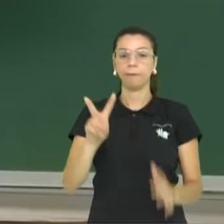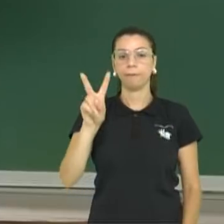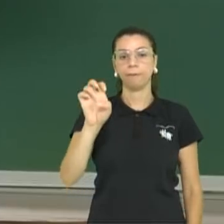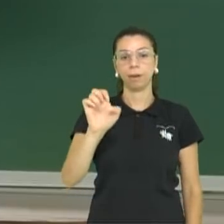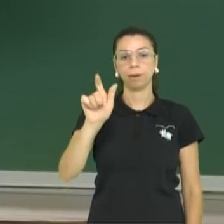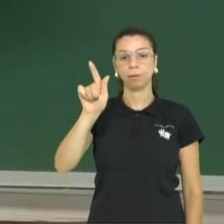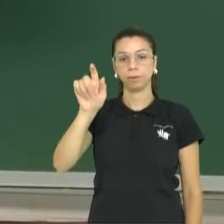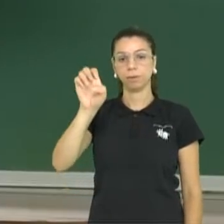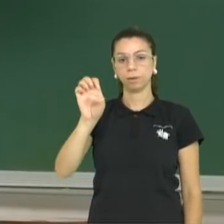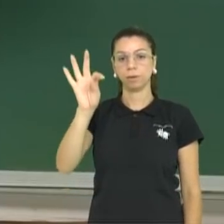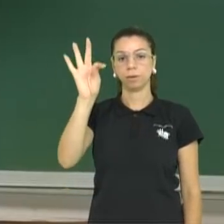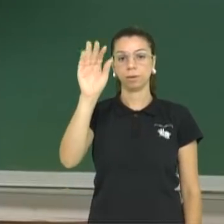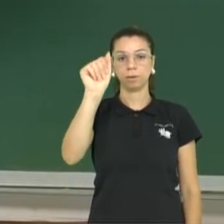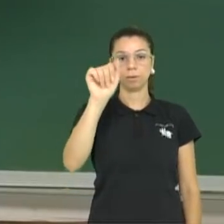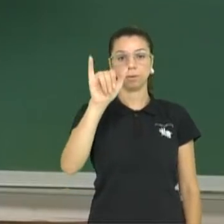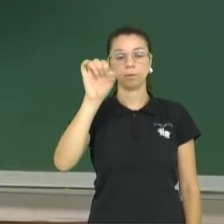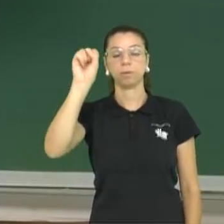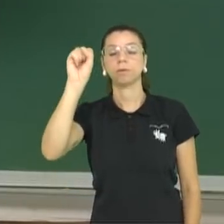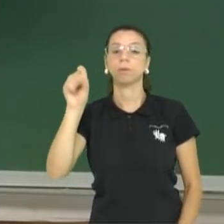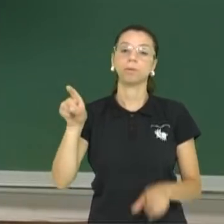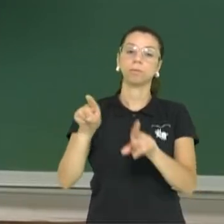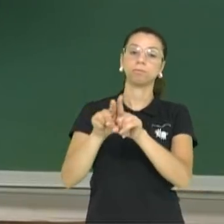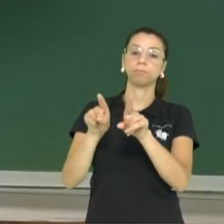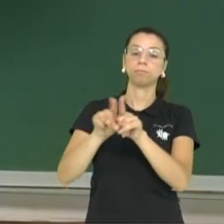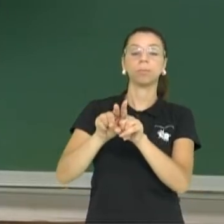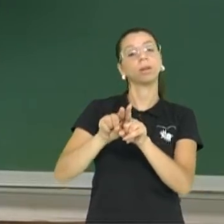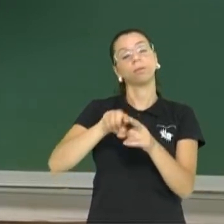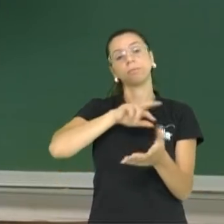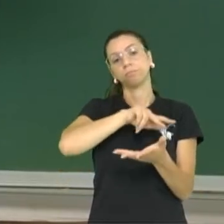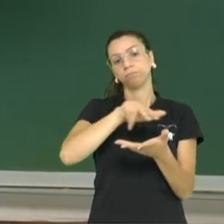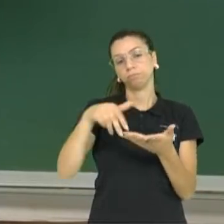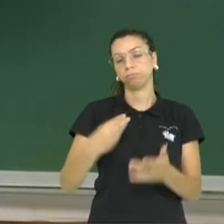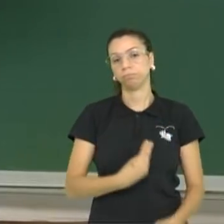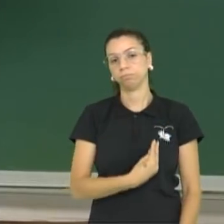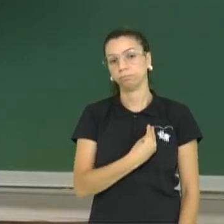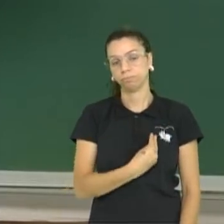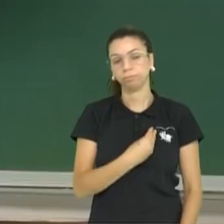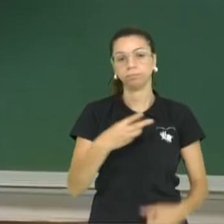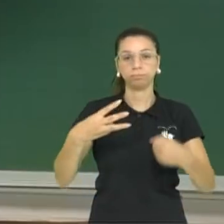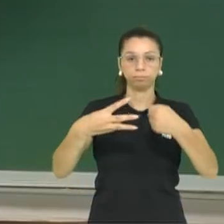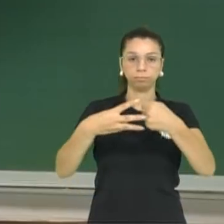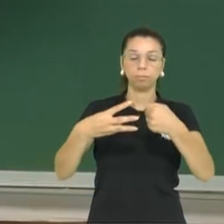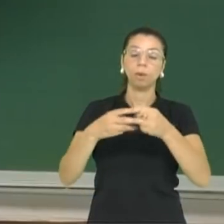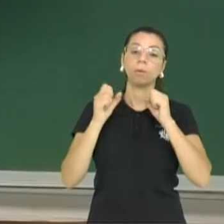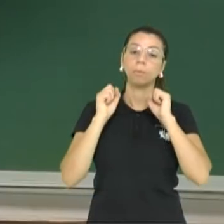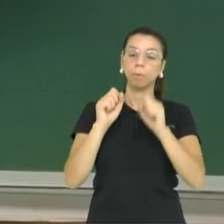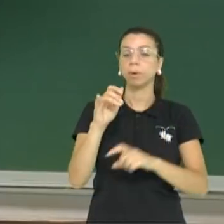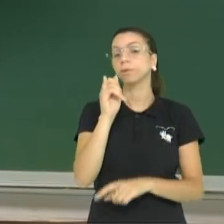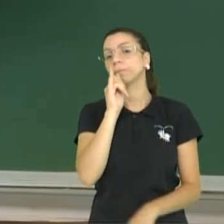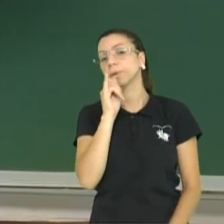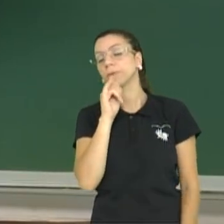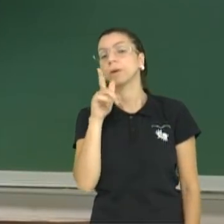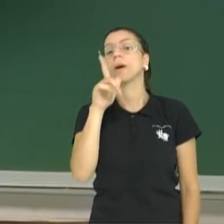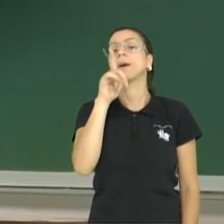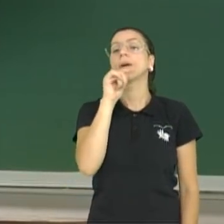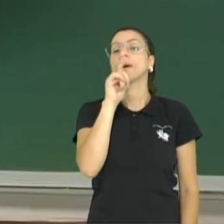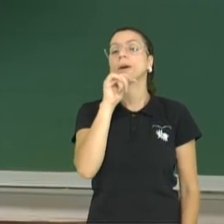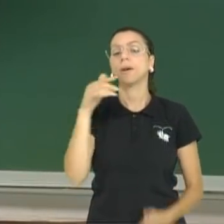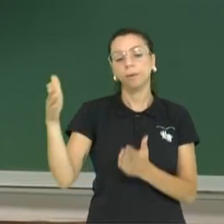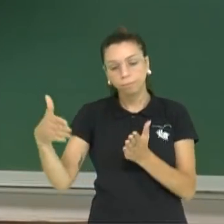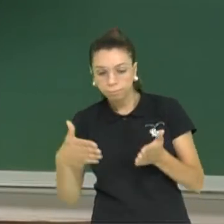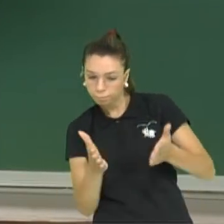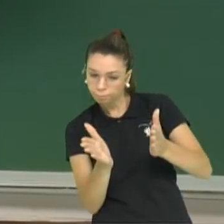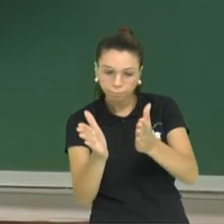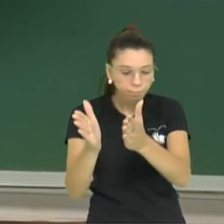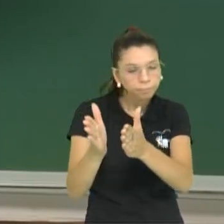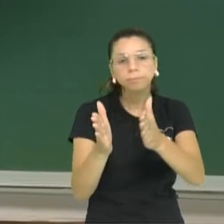de seres o quê? Pluricelulares. Mas eu também posso, por exemplo, coletar a água de um rio, de um lago